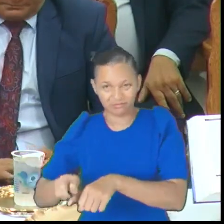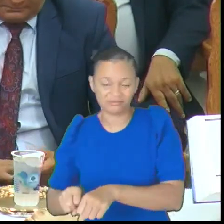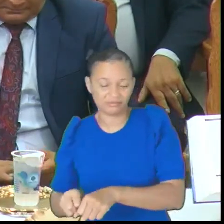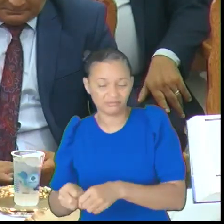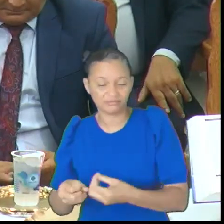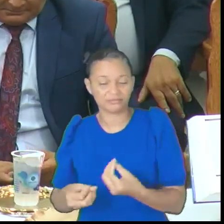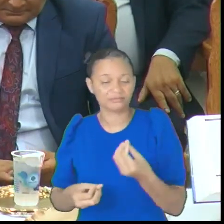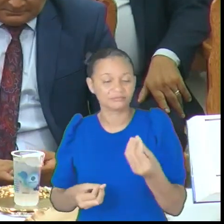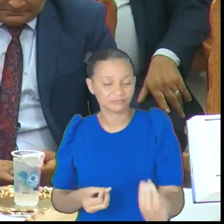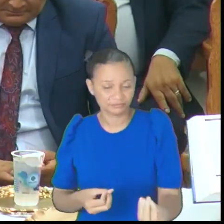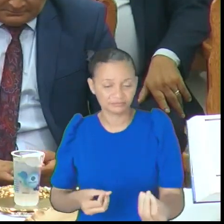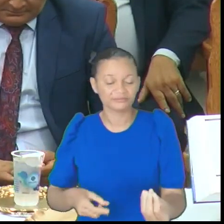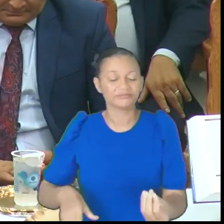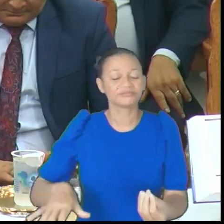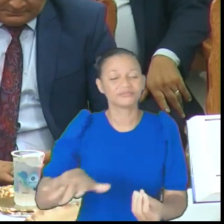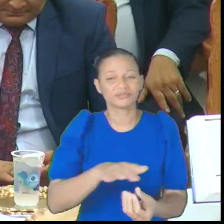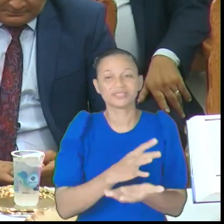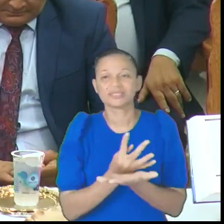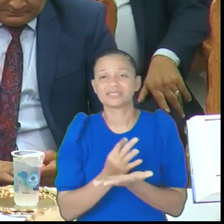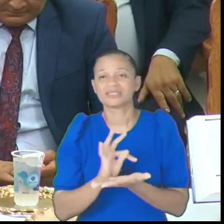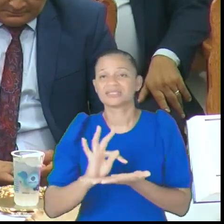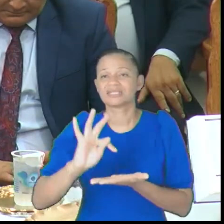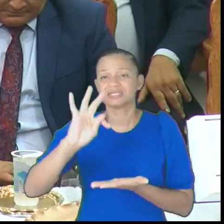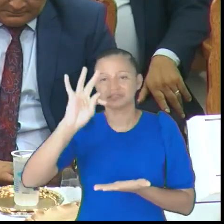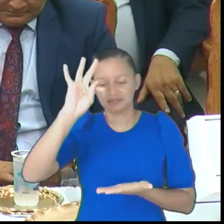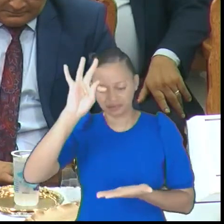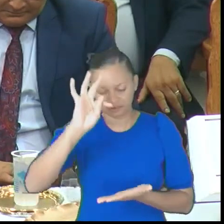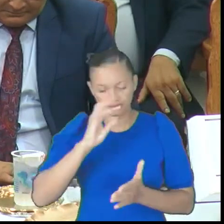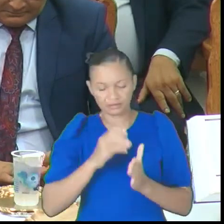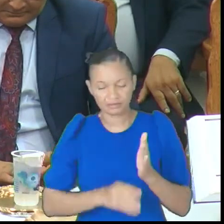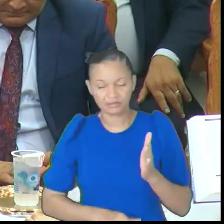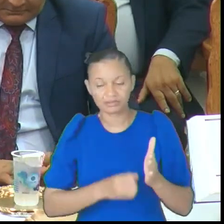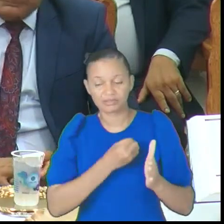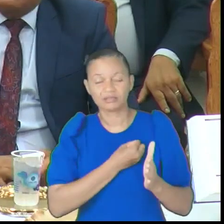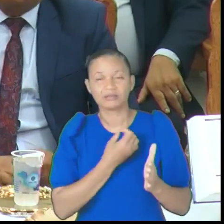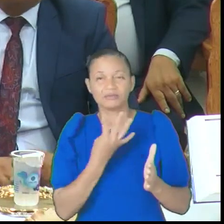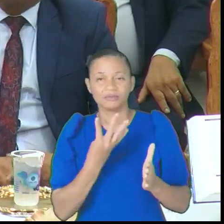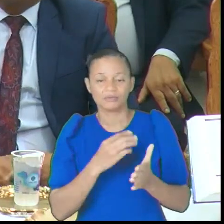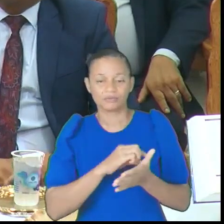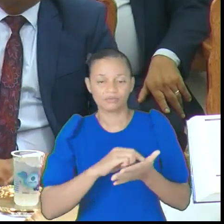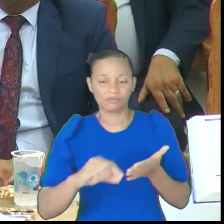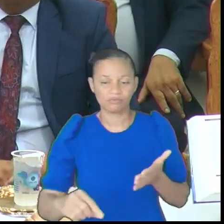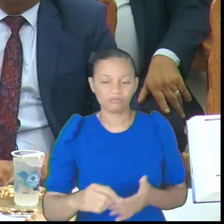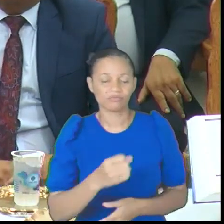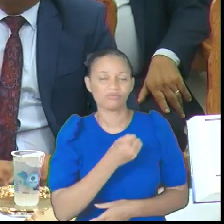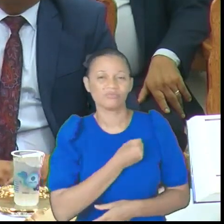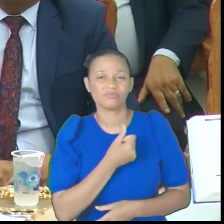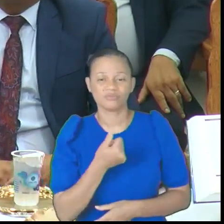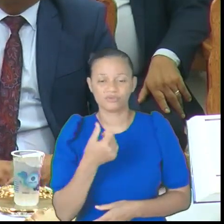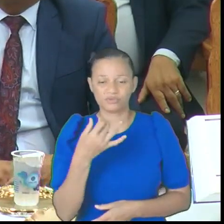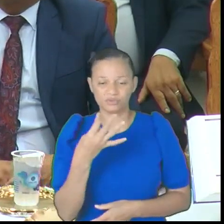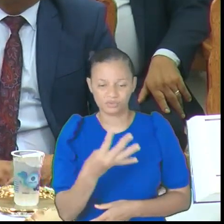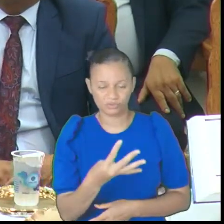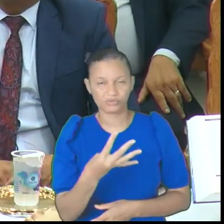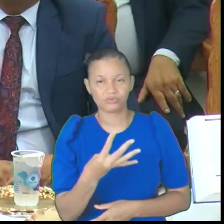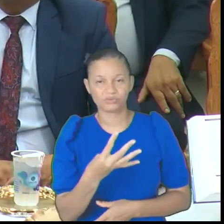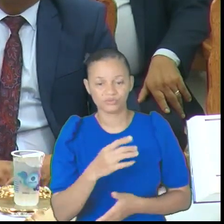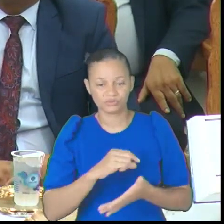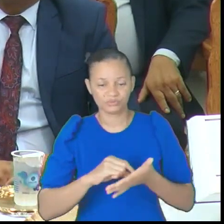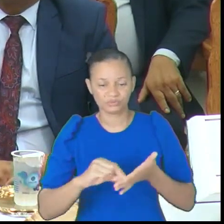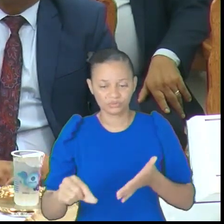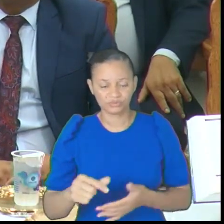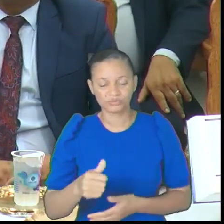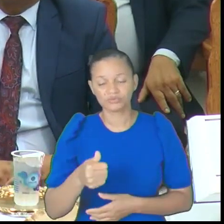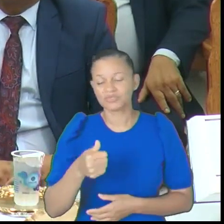que estavam em Tessalônica, no capítulo de número 4, no versículo de número 14, versículo de